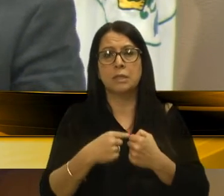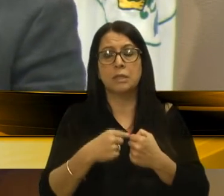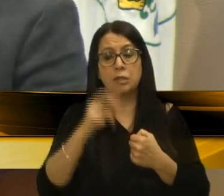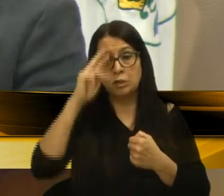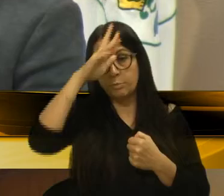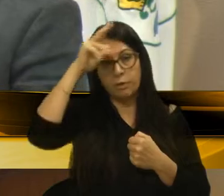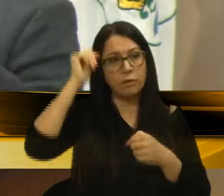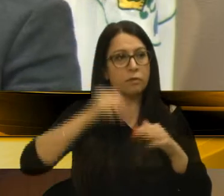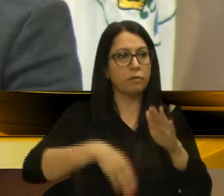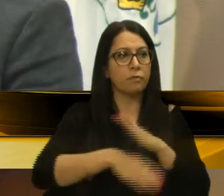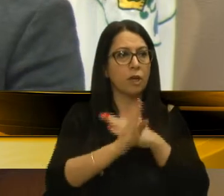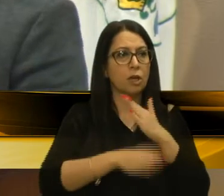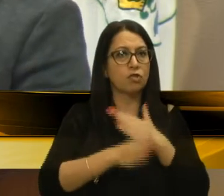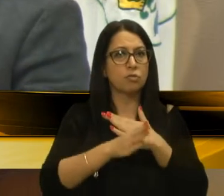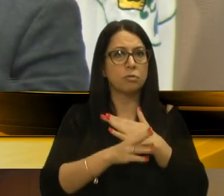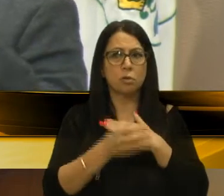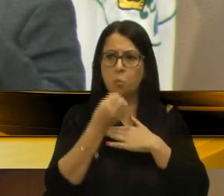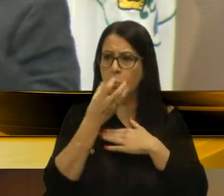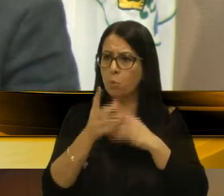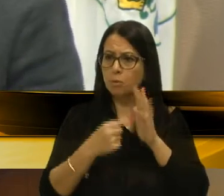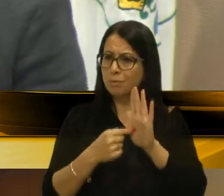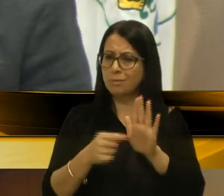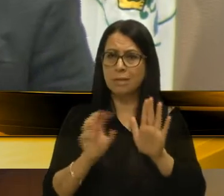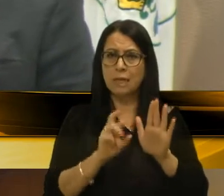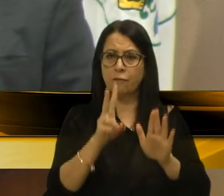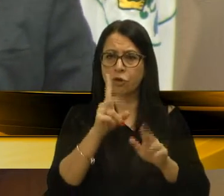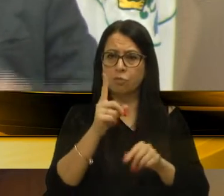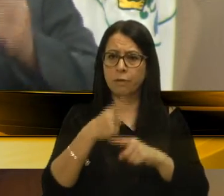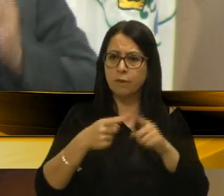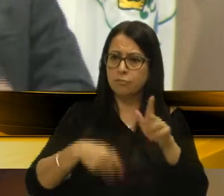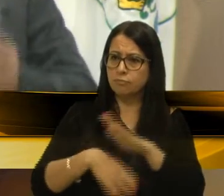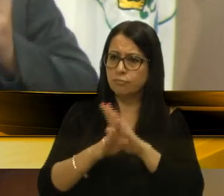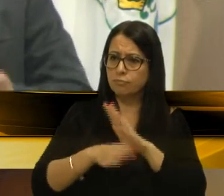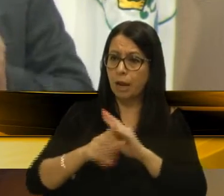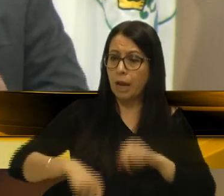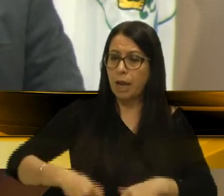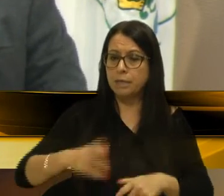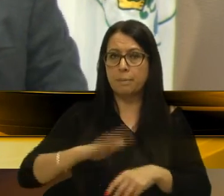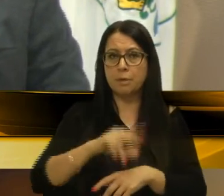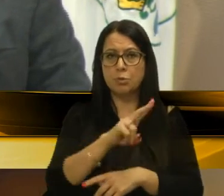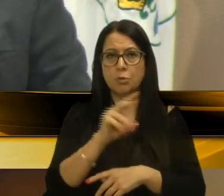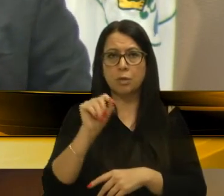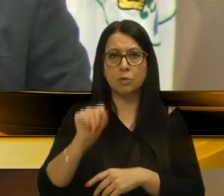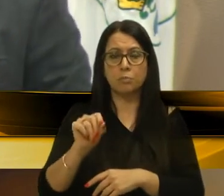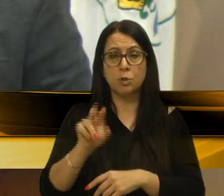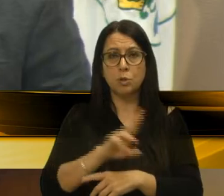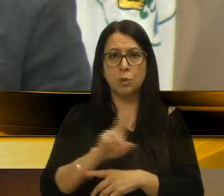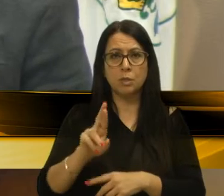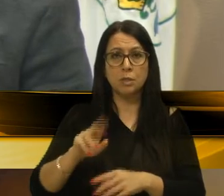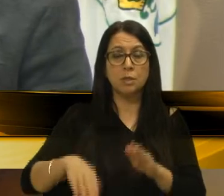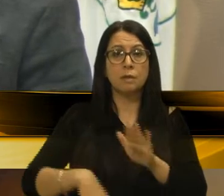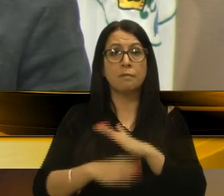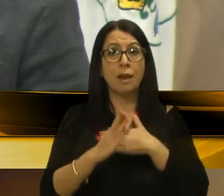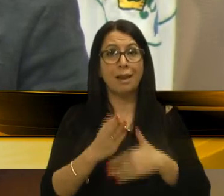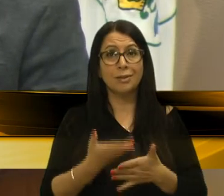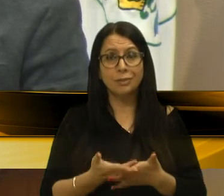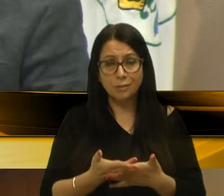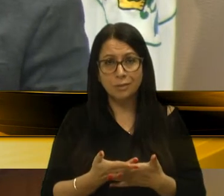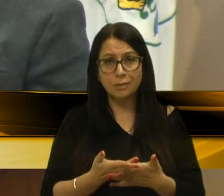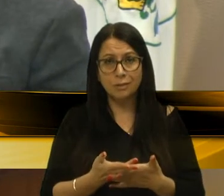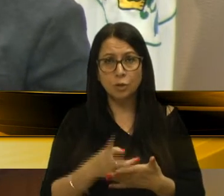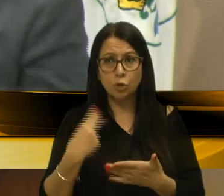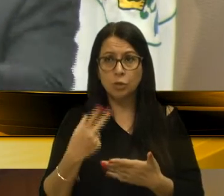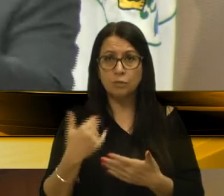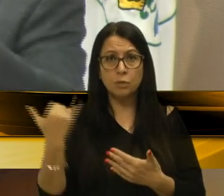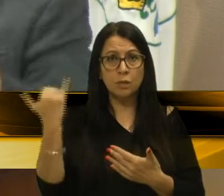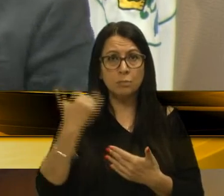viaja não presta contas já viajou 21 vezes gasta mais de 200 mil reais em viagens nós ficamos